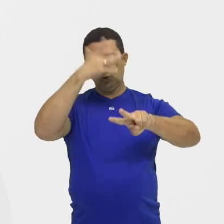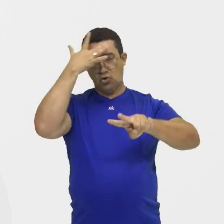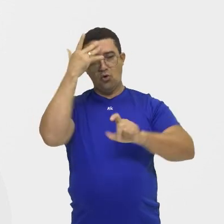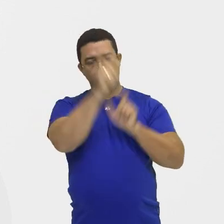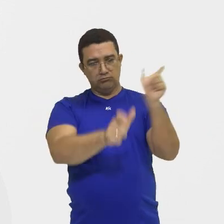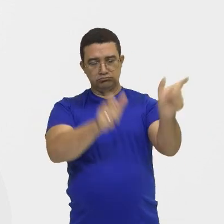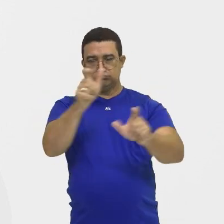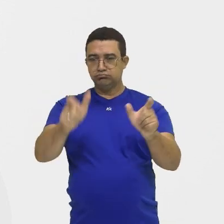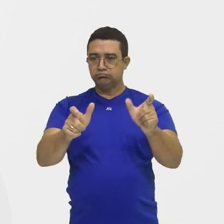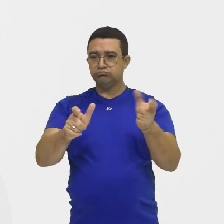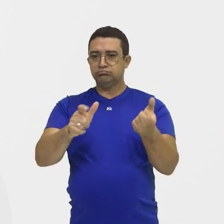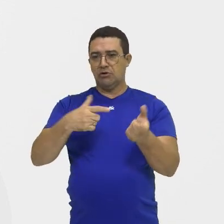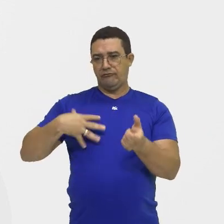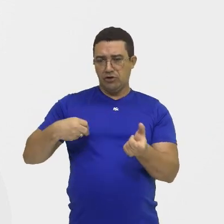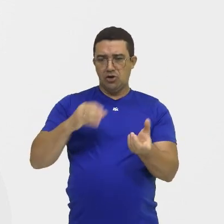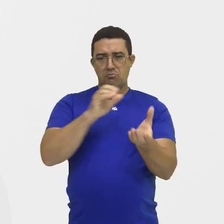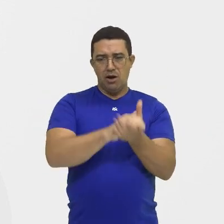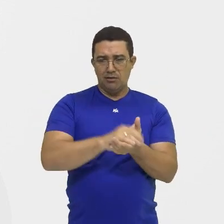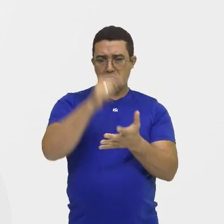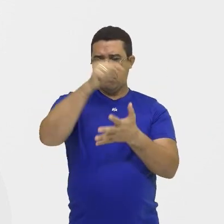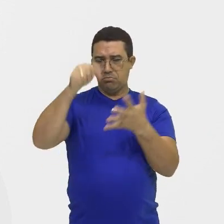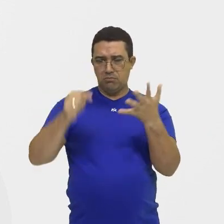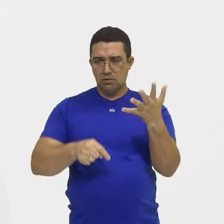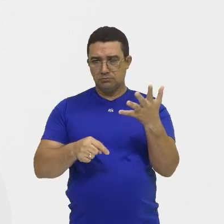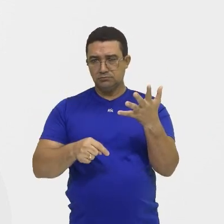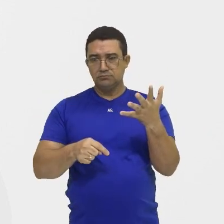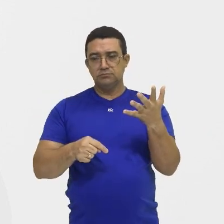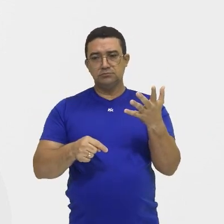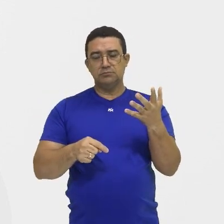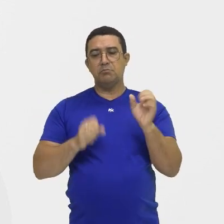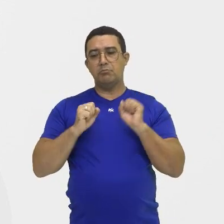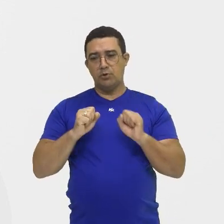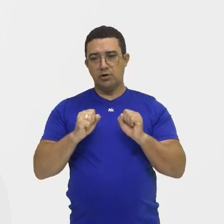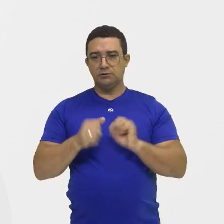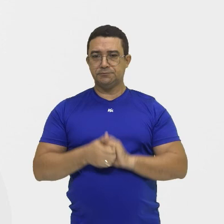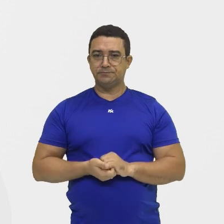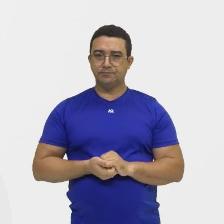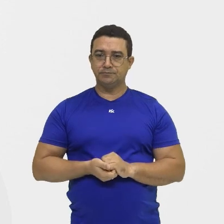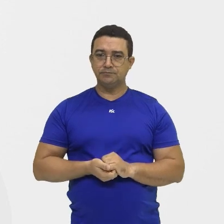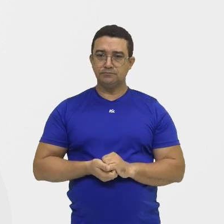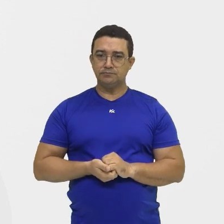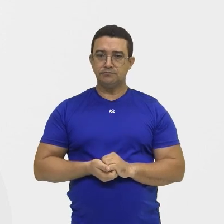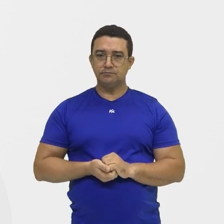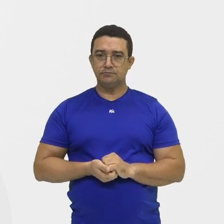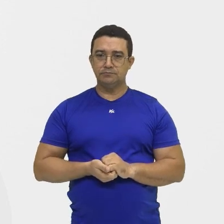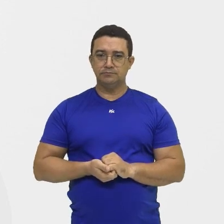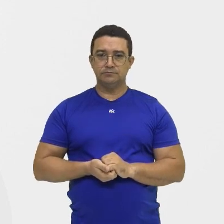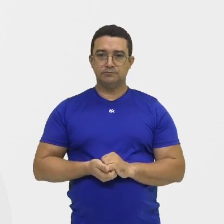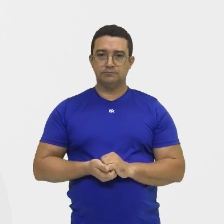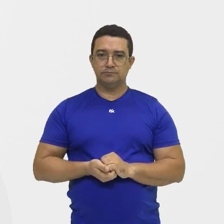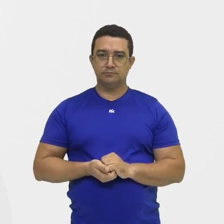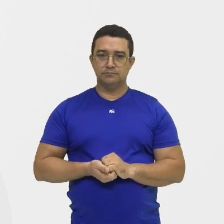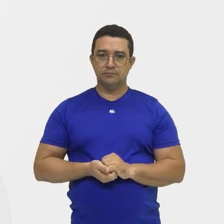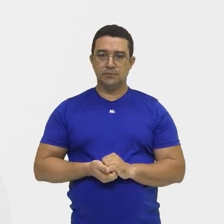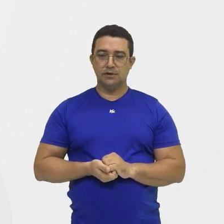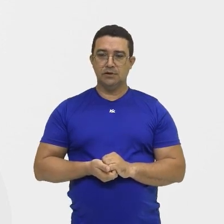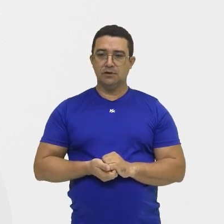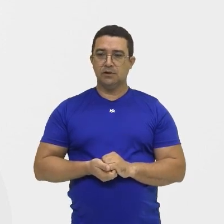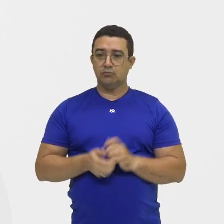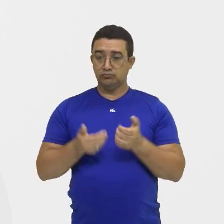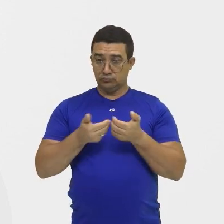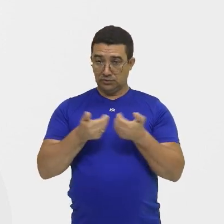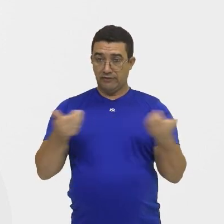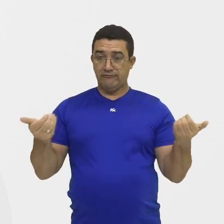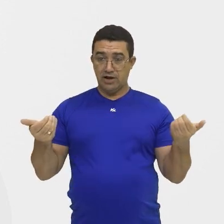policial poderá afastar o agressor da vítima e de seus dependentes. Agora, tem um porém, olha aí. Esse afastamento, ele deve